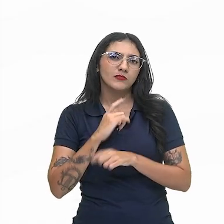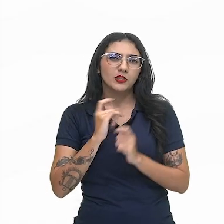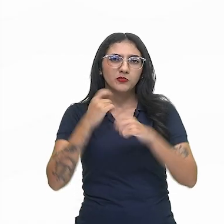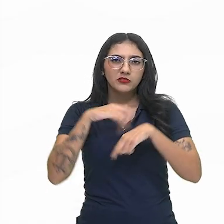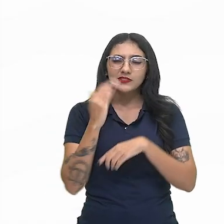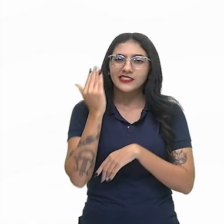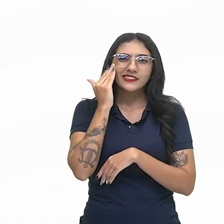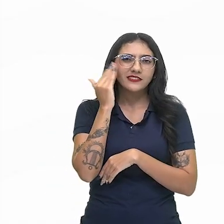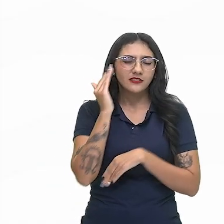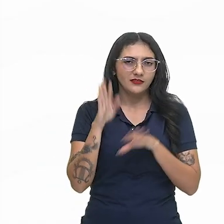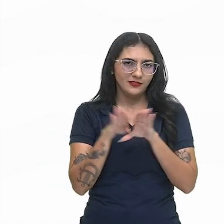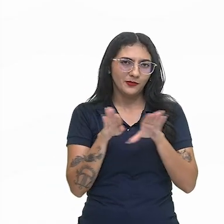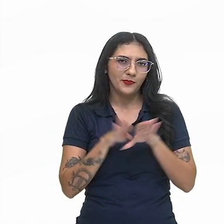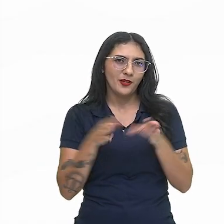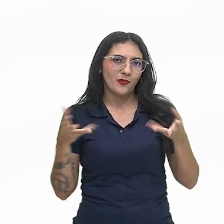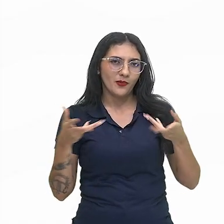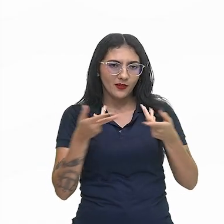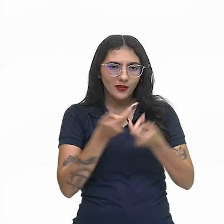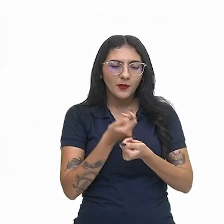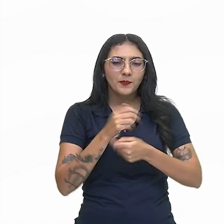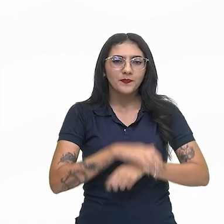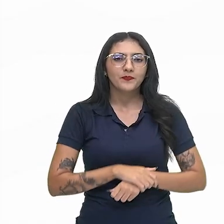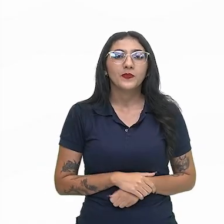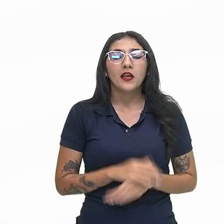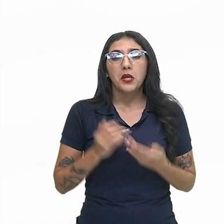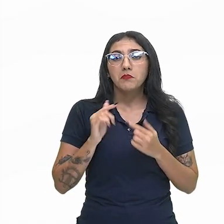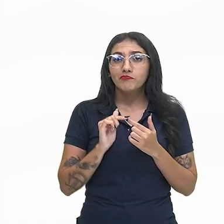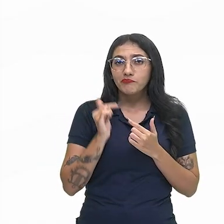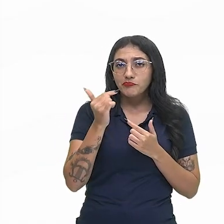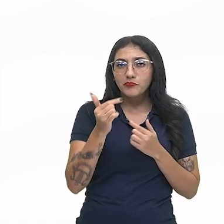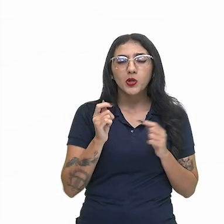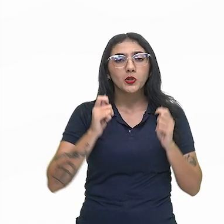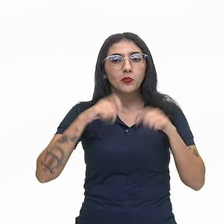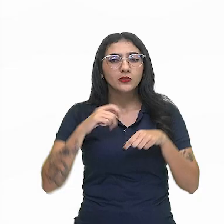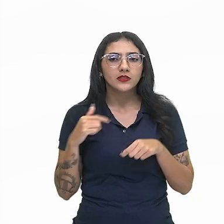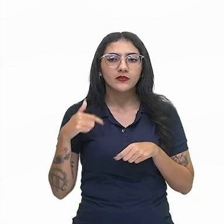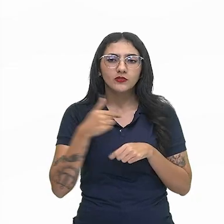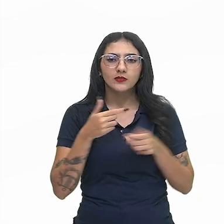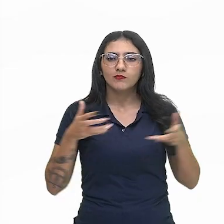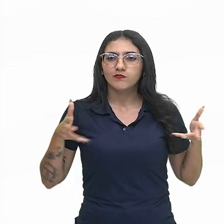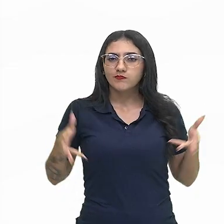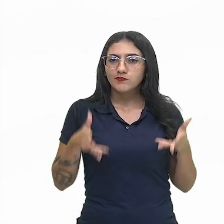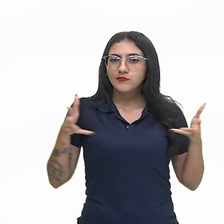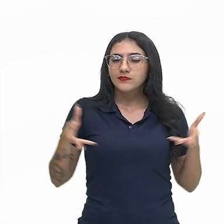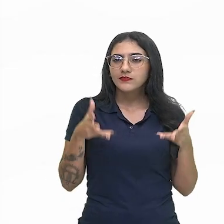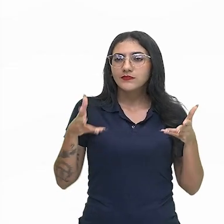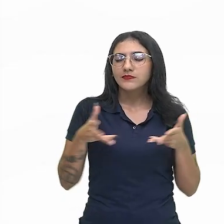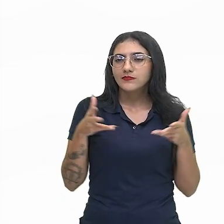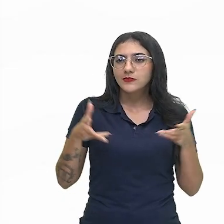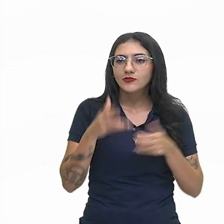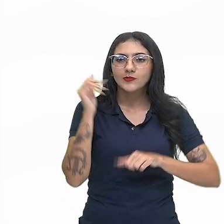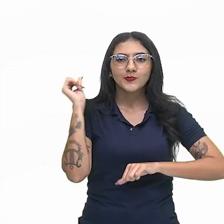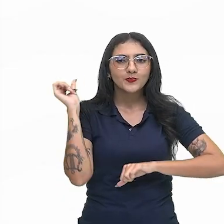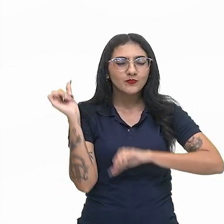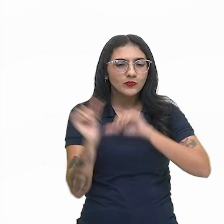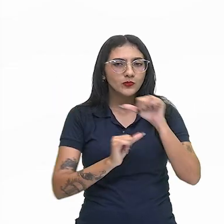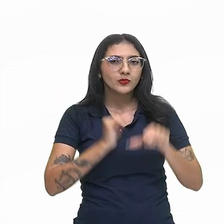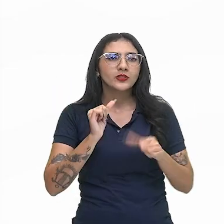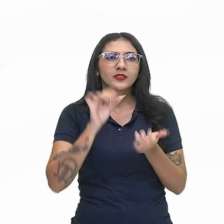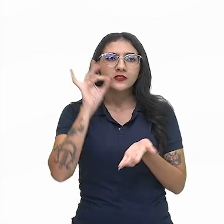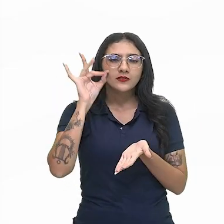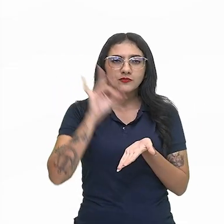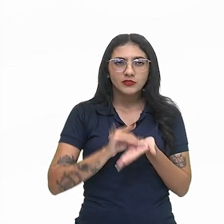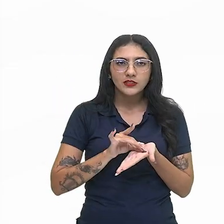a realidade. E, a partir daí, nós podemos promover, sim, verdadeiras mudanças